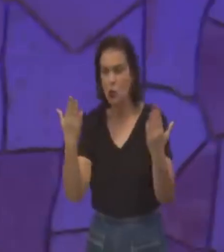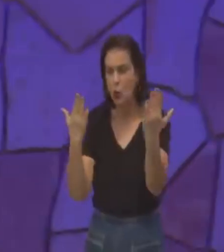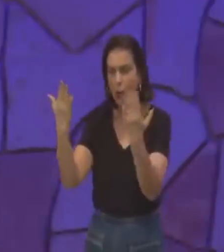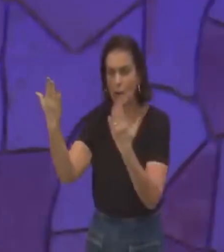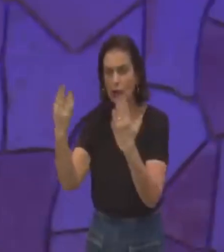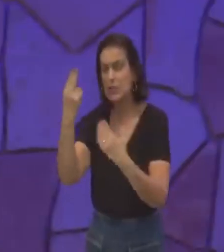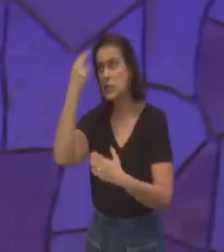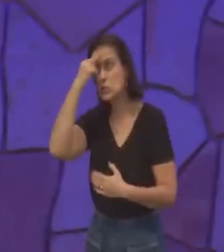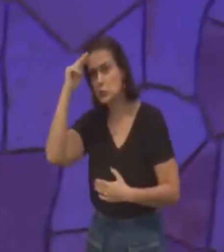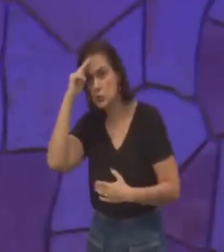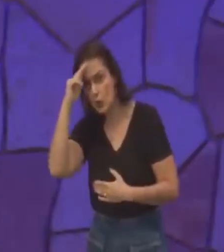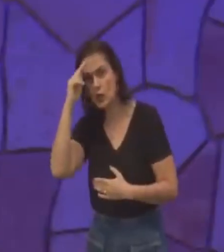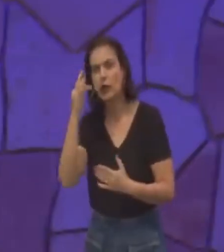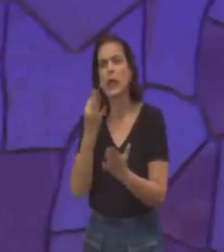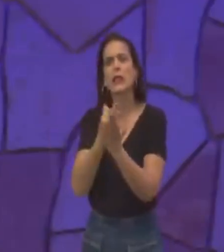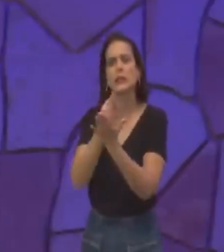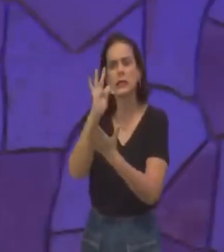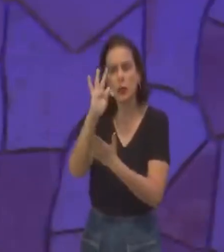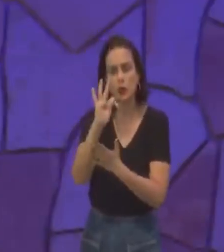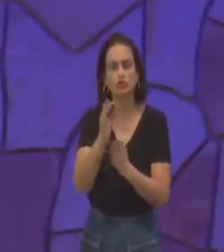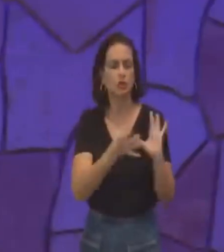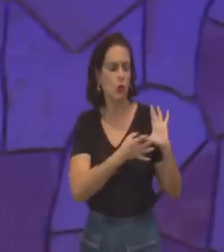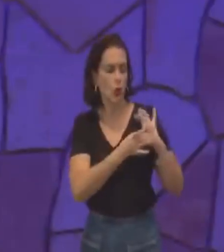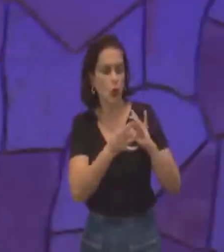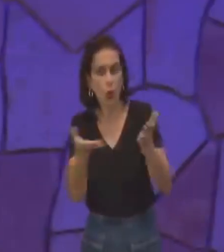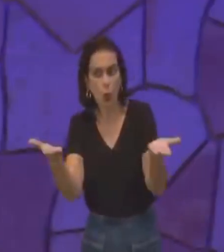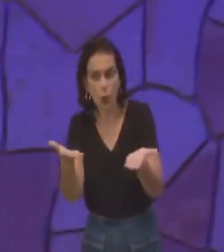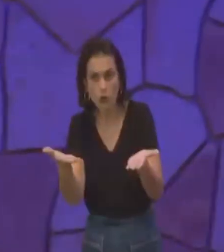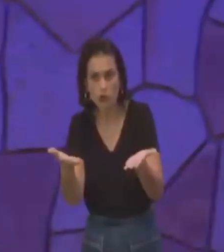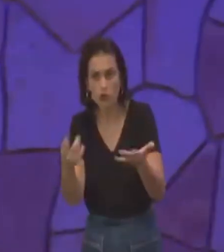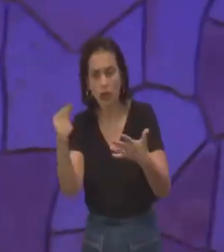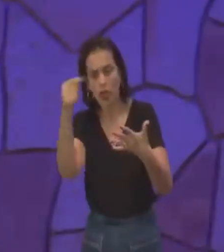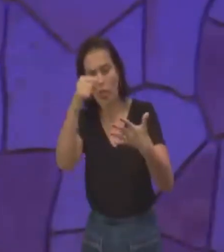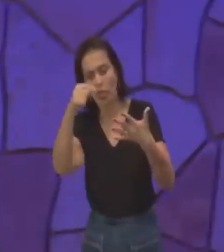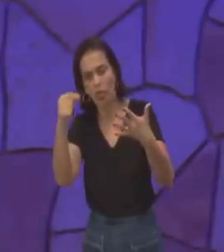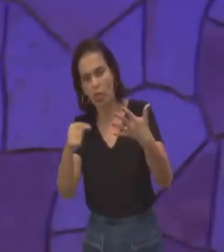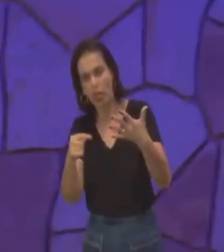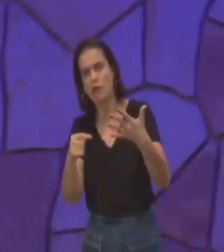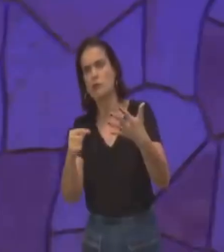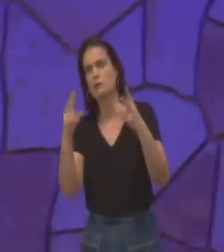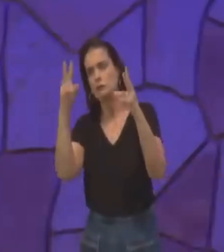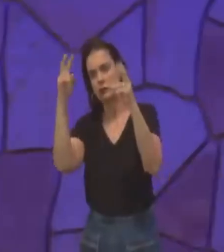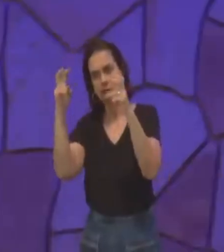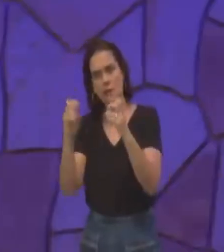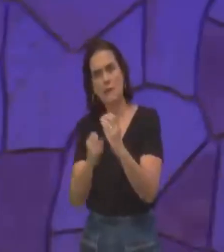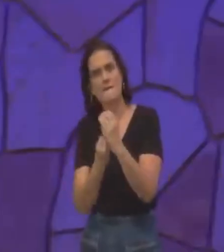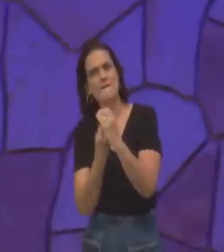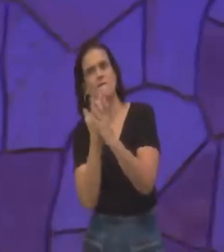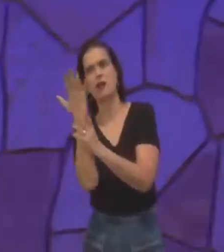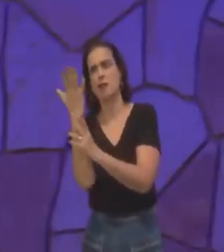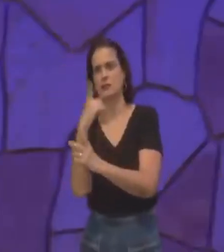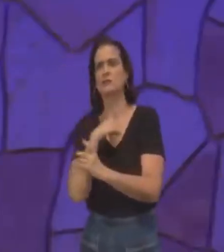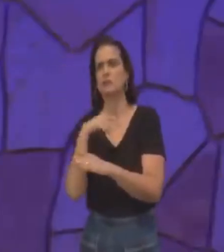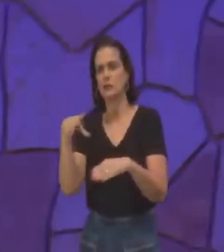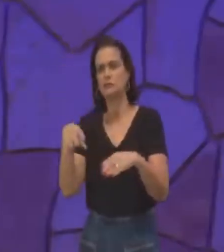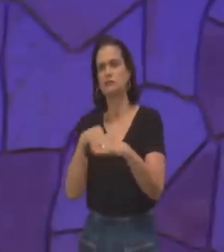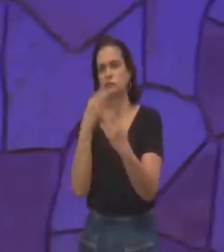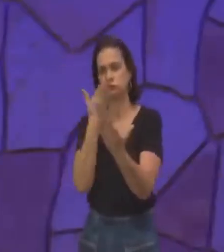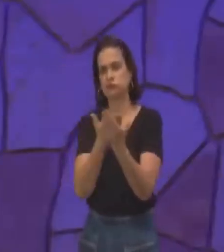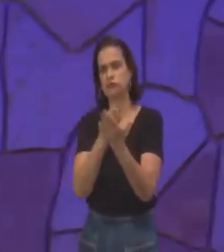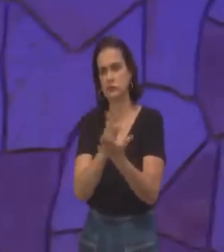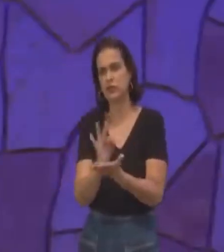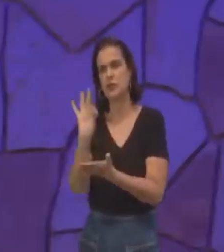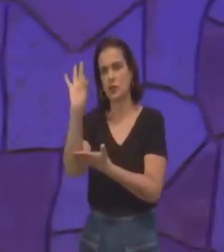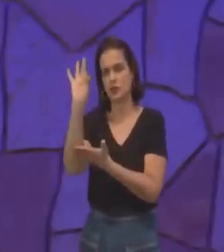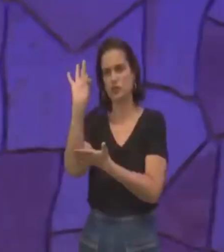das religiões, teologia contemporânea são aspectos da teologia que nós estamos abordando, a